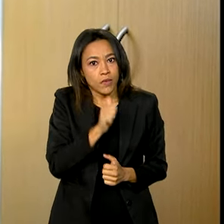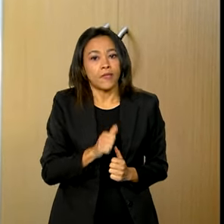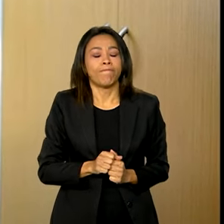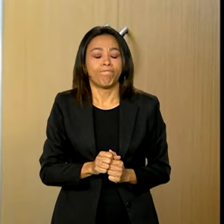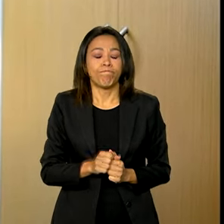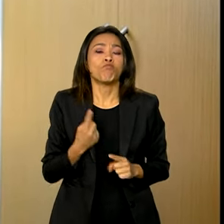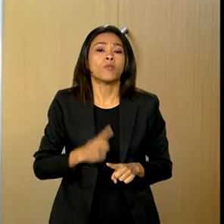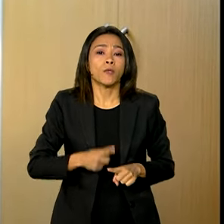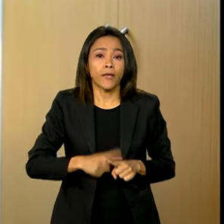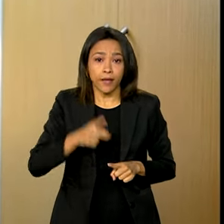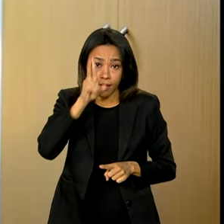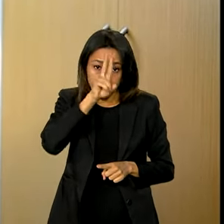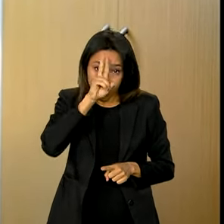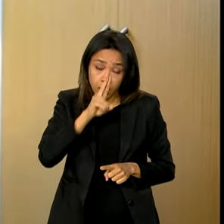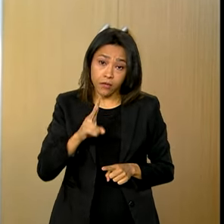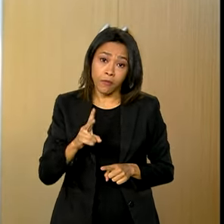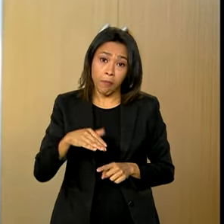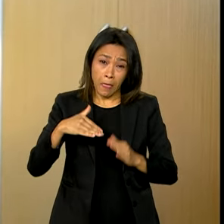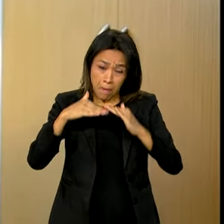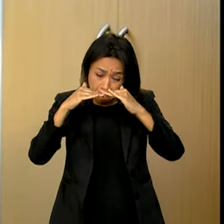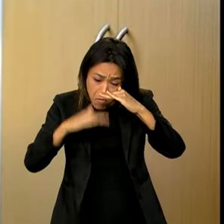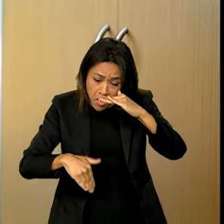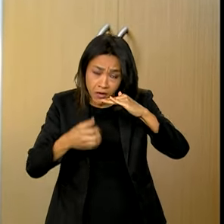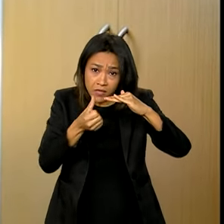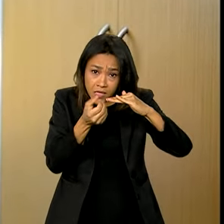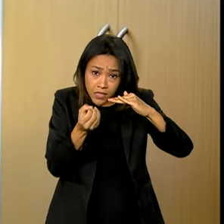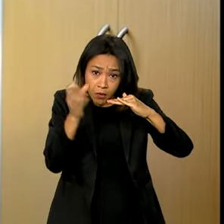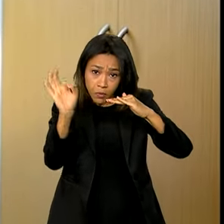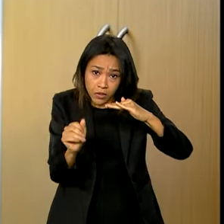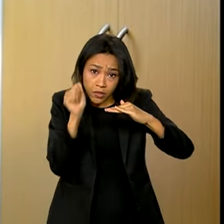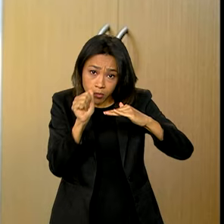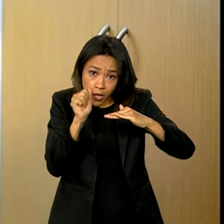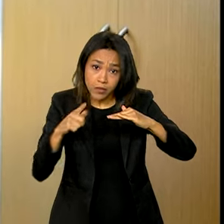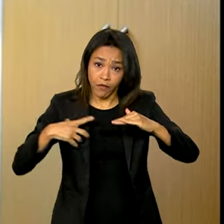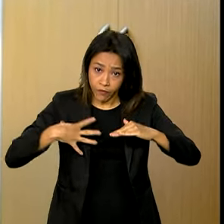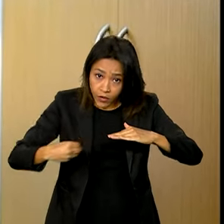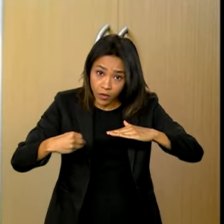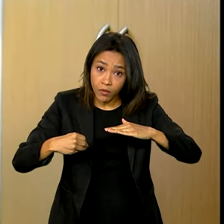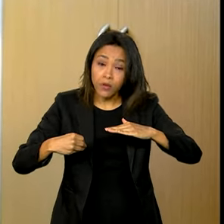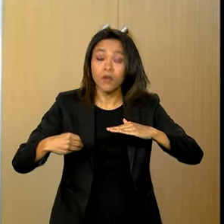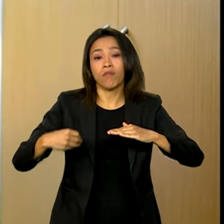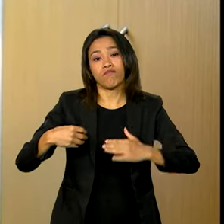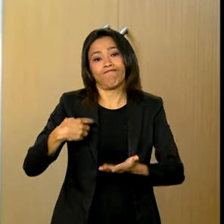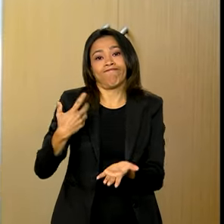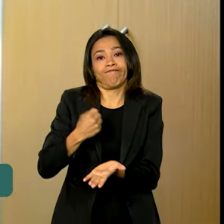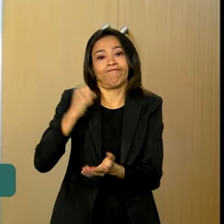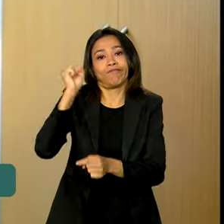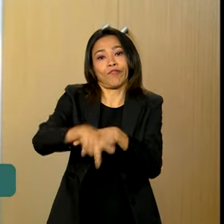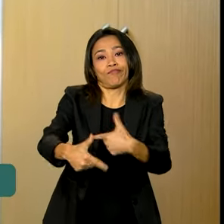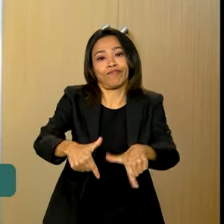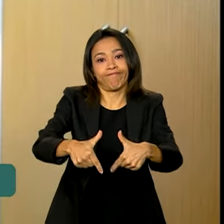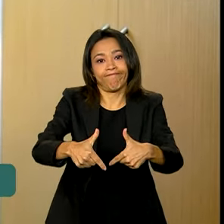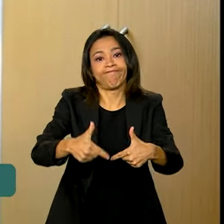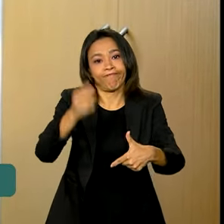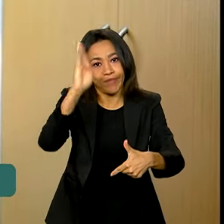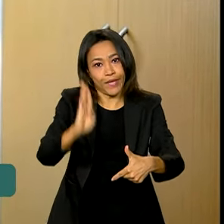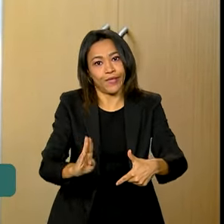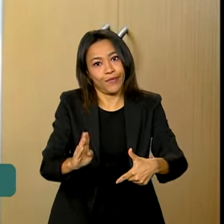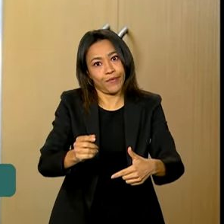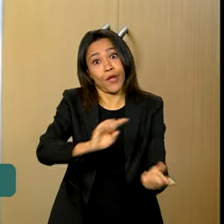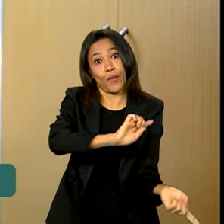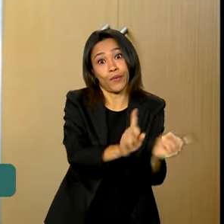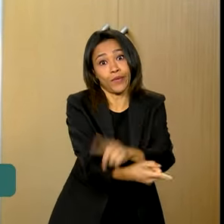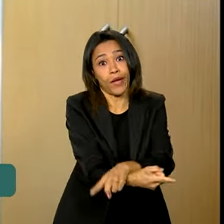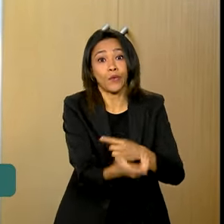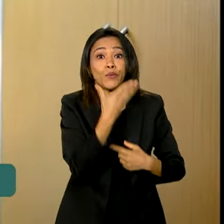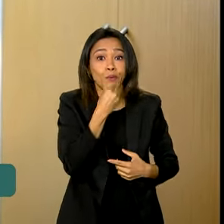que menos de 60% das mulheres com filho estão empregadas no país. Sendo que, ao contrário,